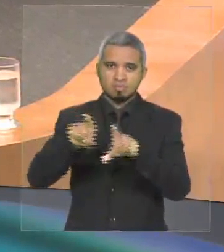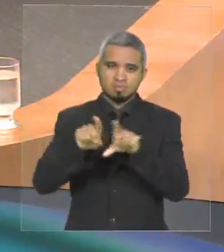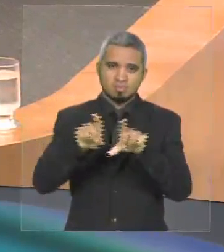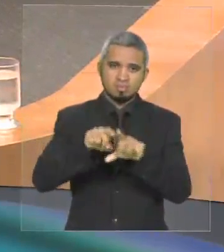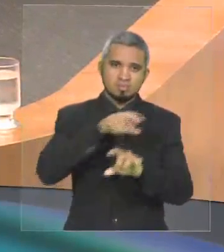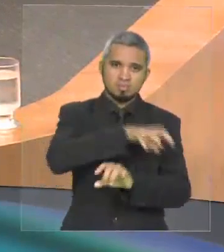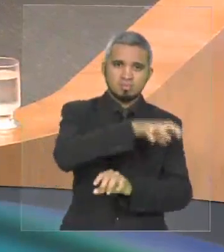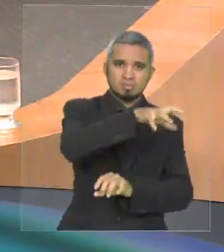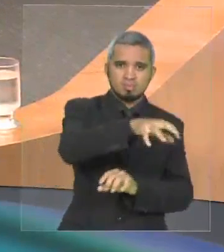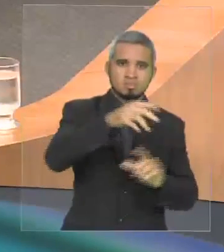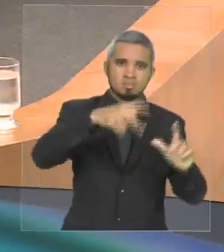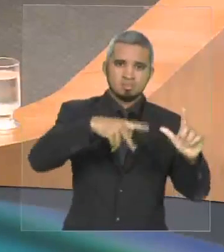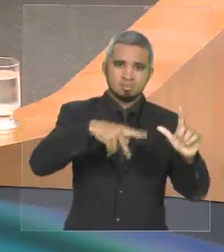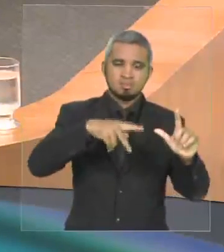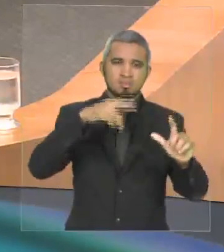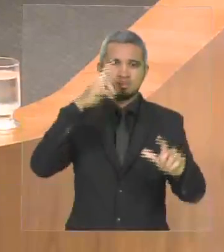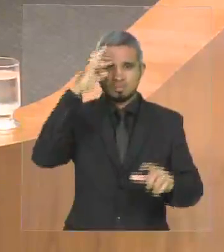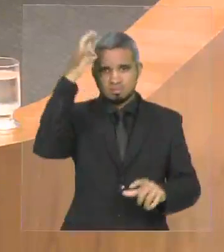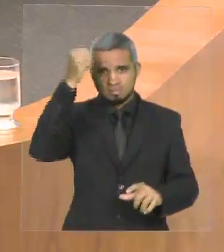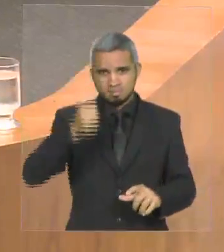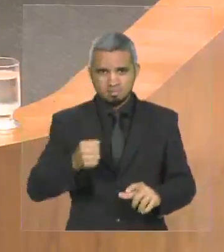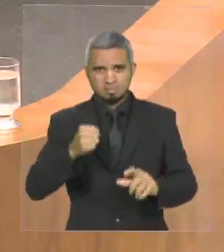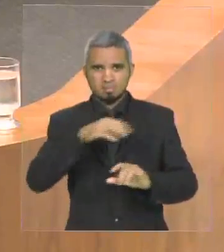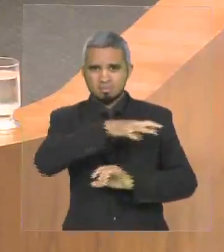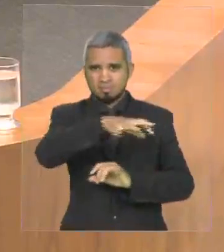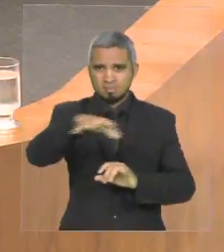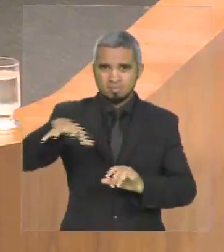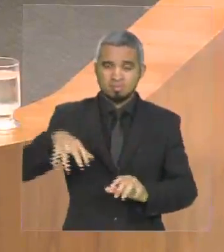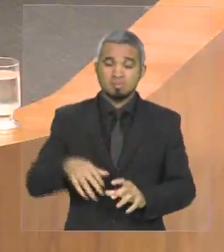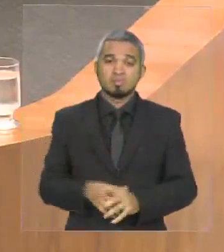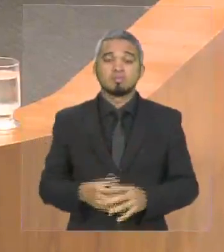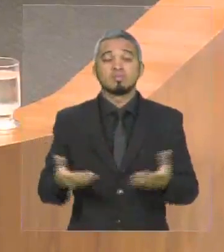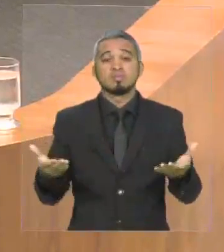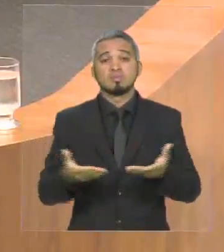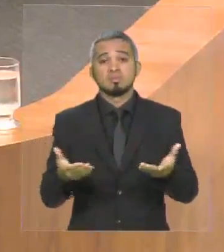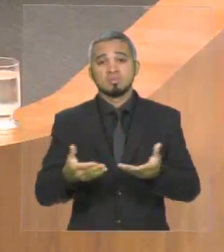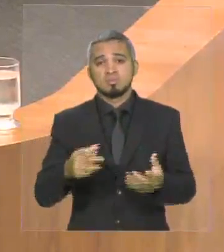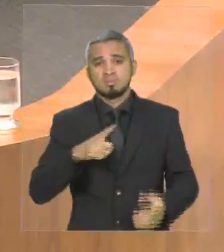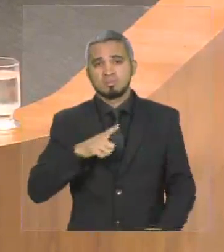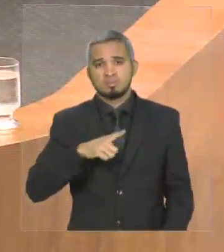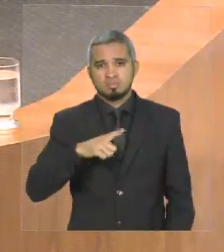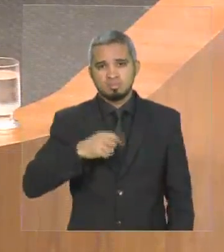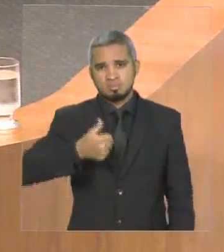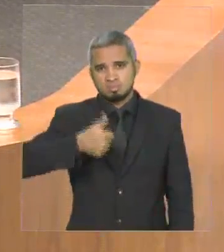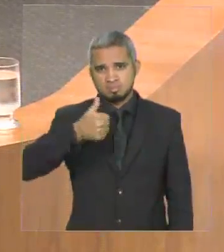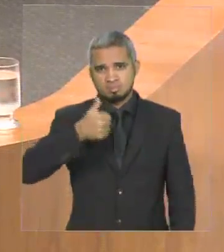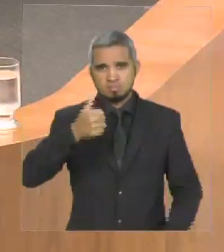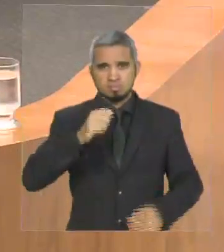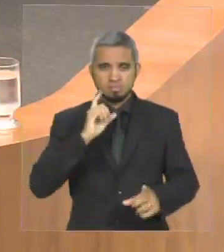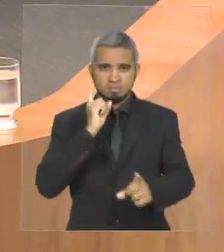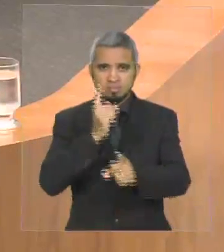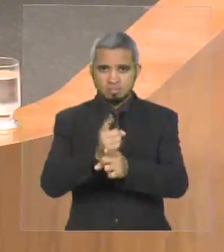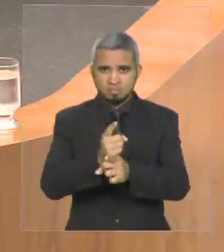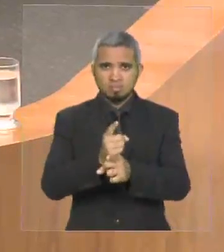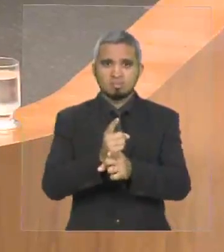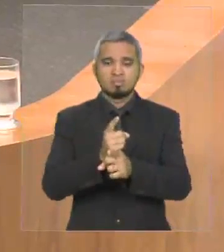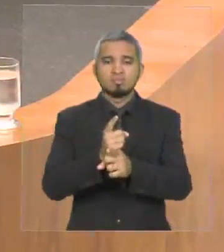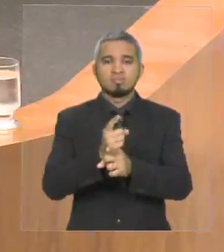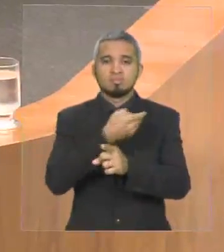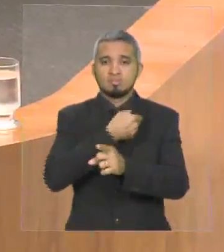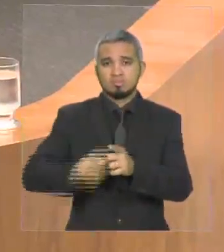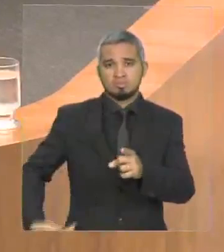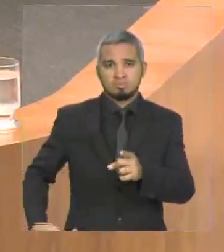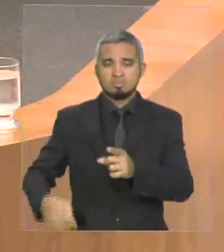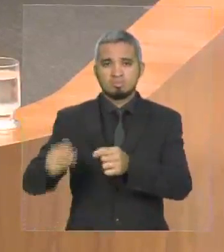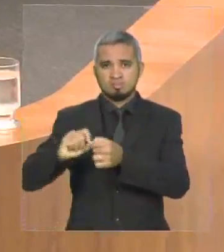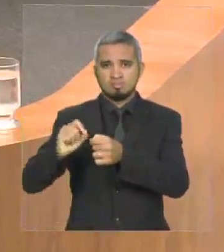inclusive, haverá um primeiro encontro promovido pelo governo do Estado no